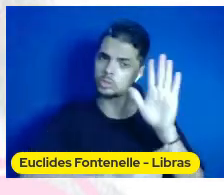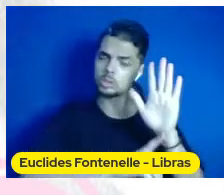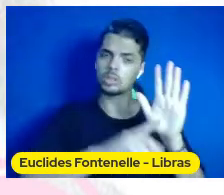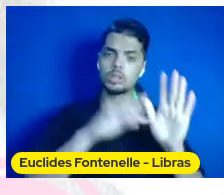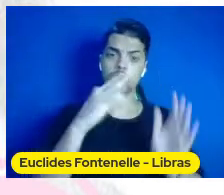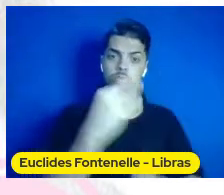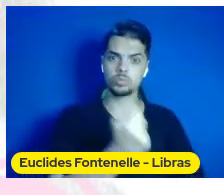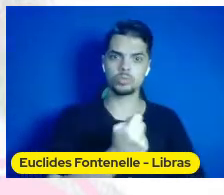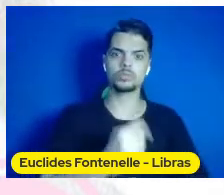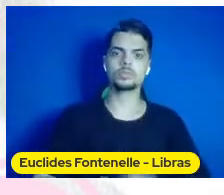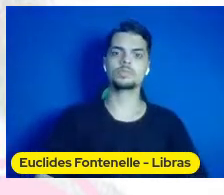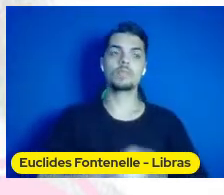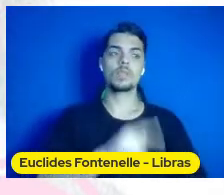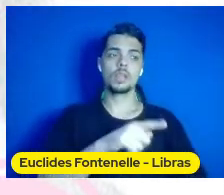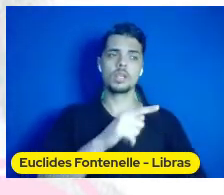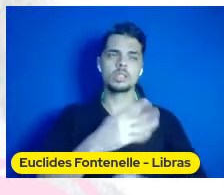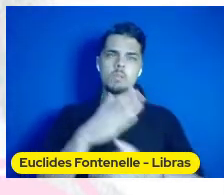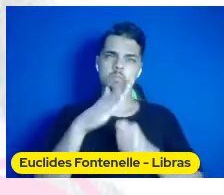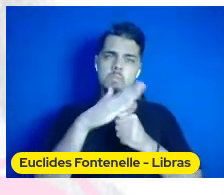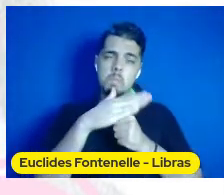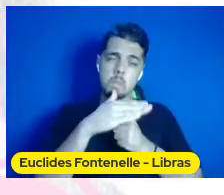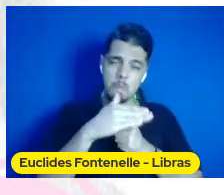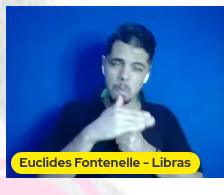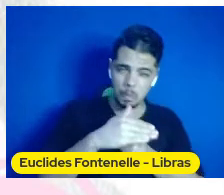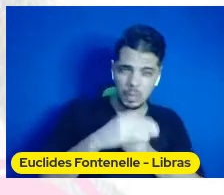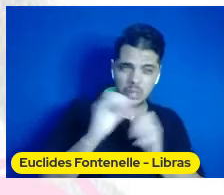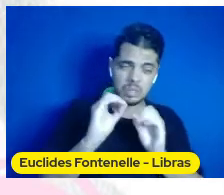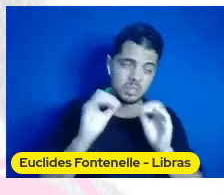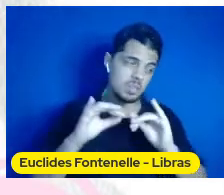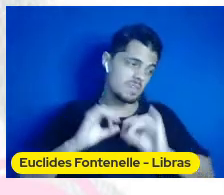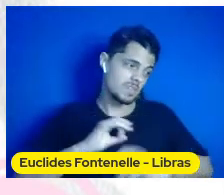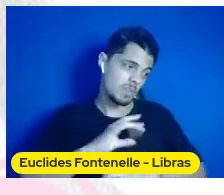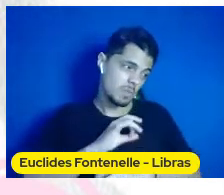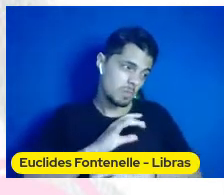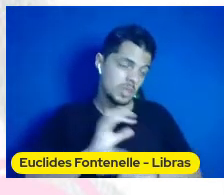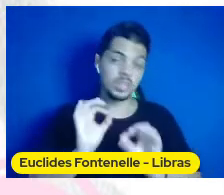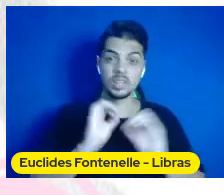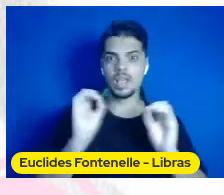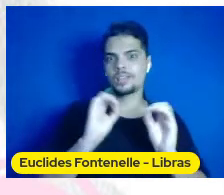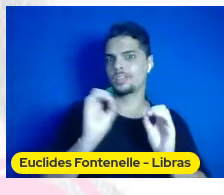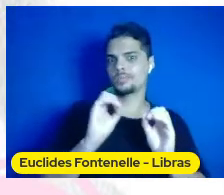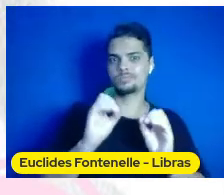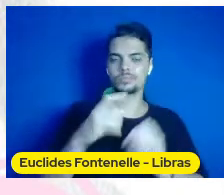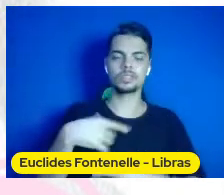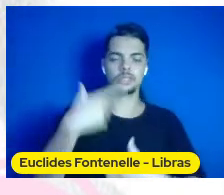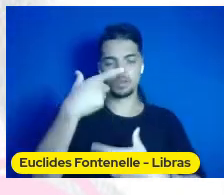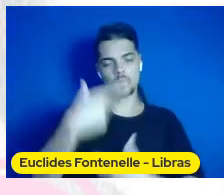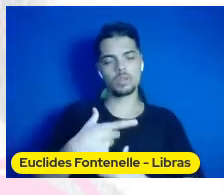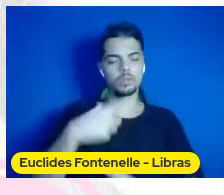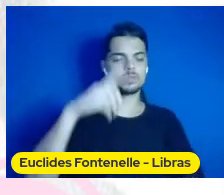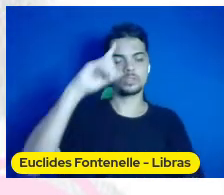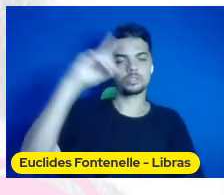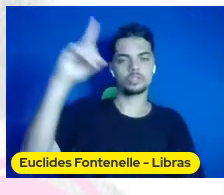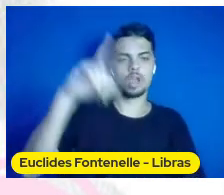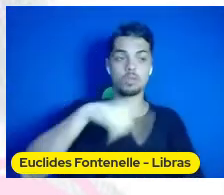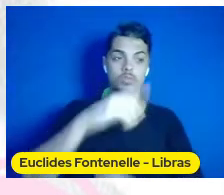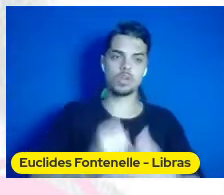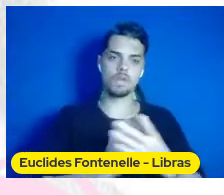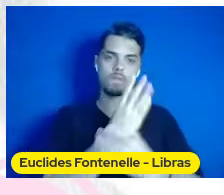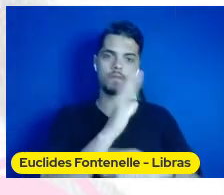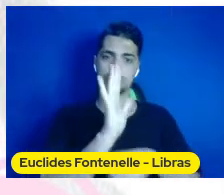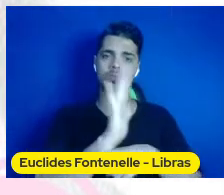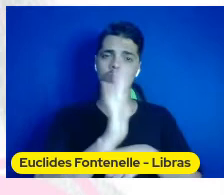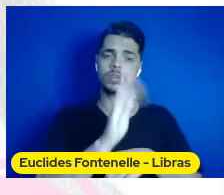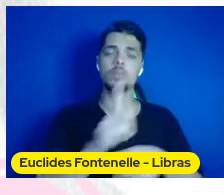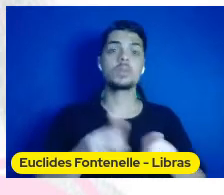em nenhum tipo de ação. Então, sou o diretor desse filme, a gente vai falar um pouquinho sobre ele, e